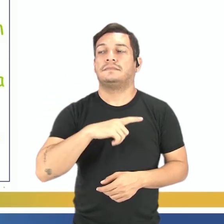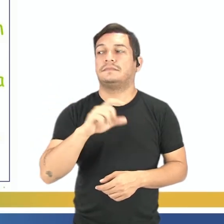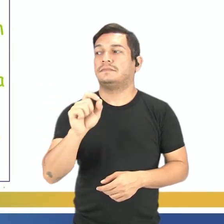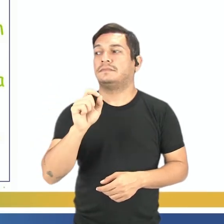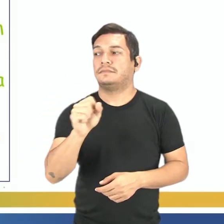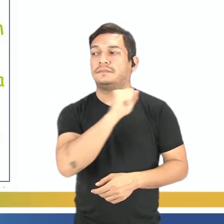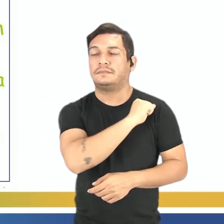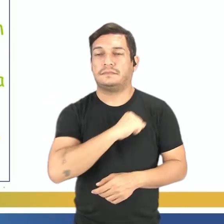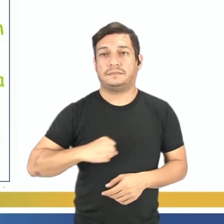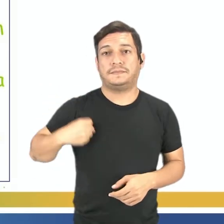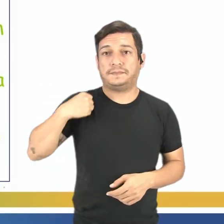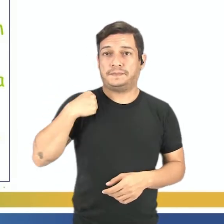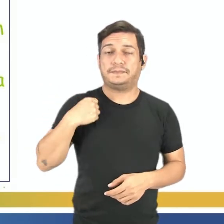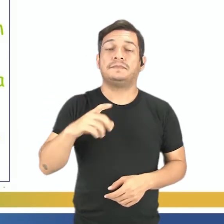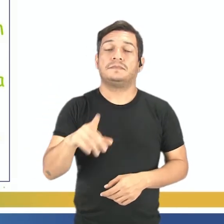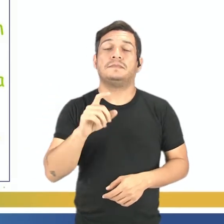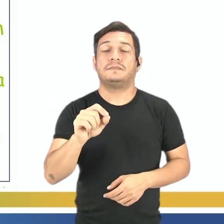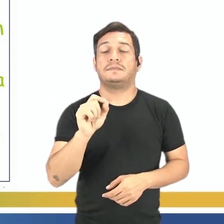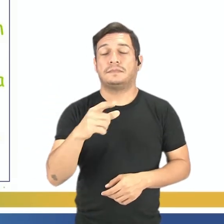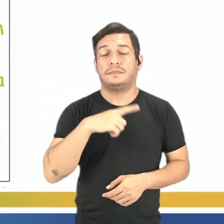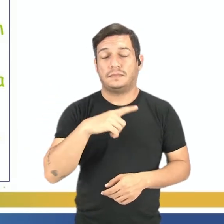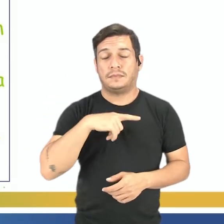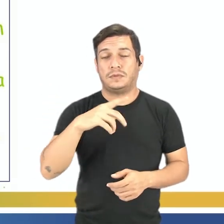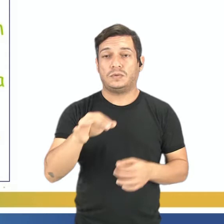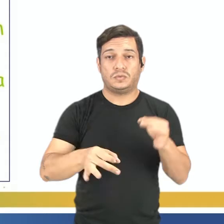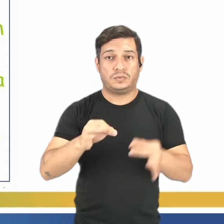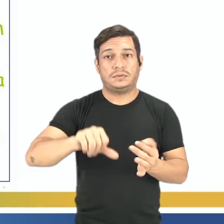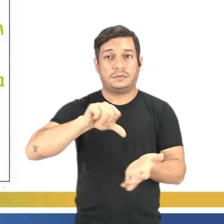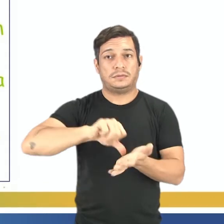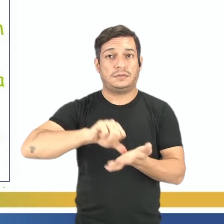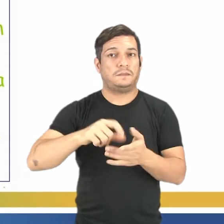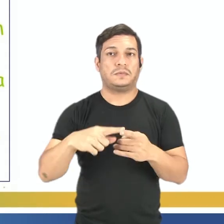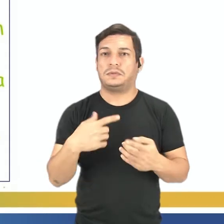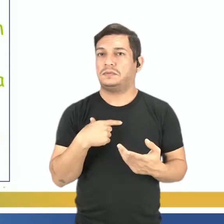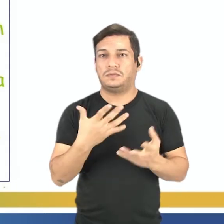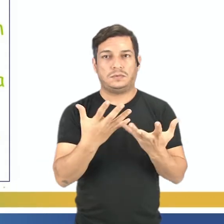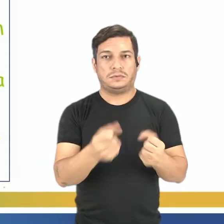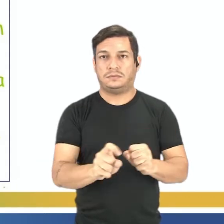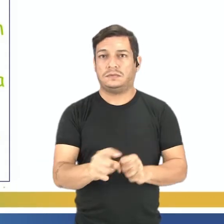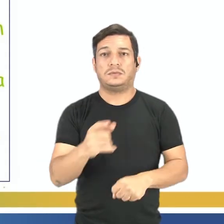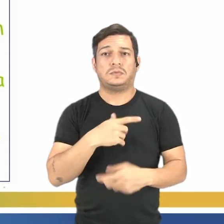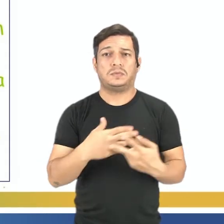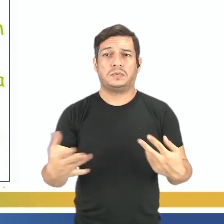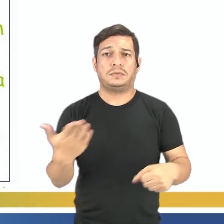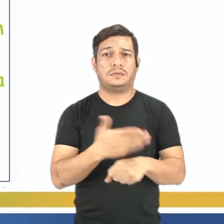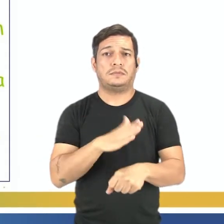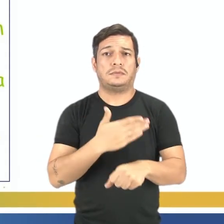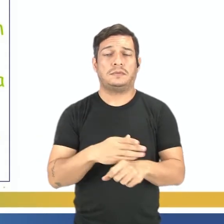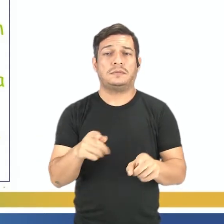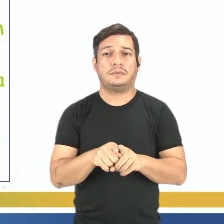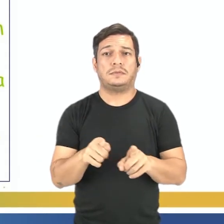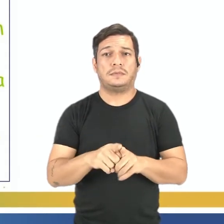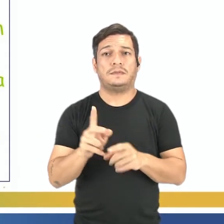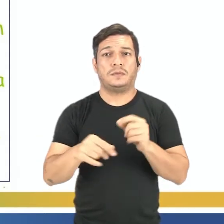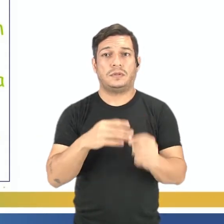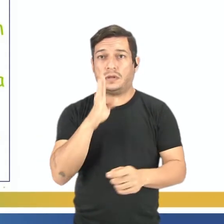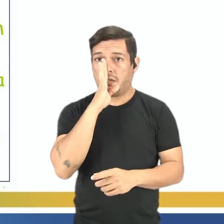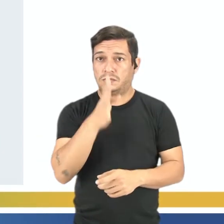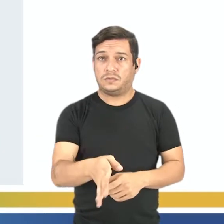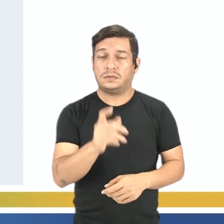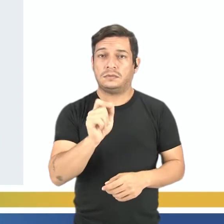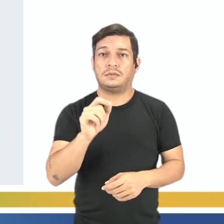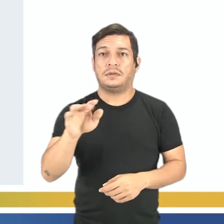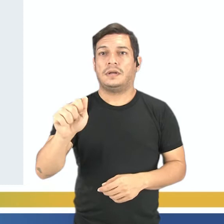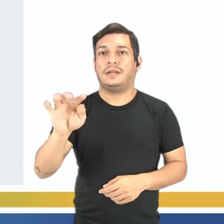juízes atenienses, porque discordava de muitas coisas que eram praticadas, e por isso mesmo ele foi acusado de ateísmo e outras